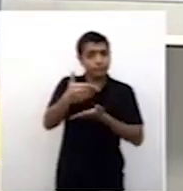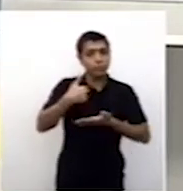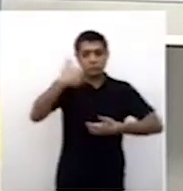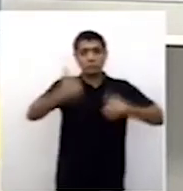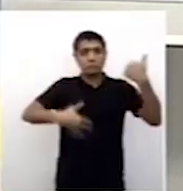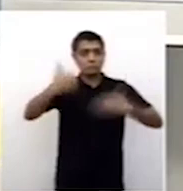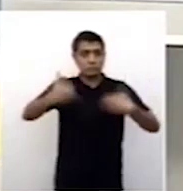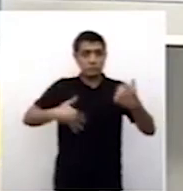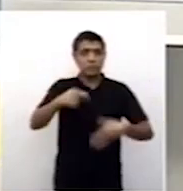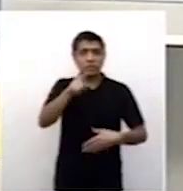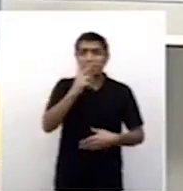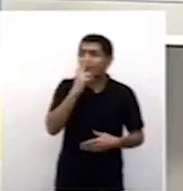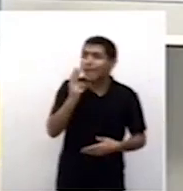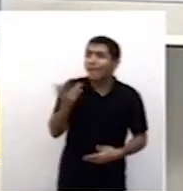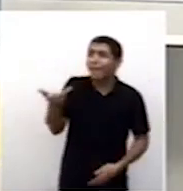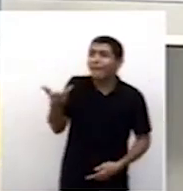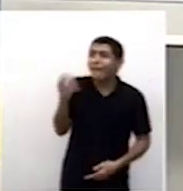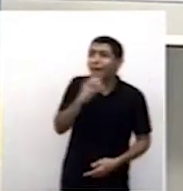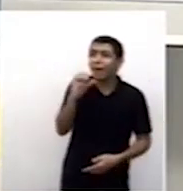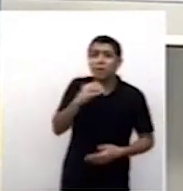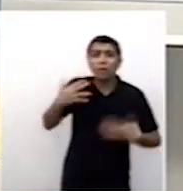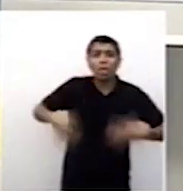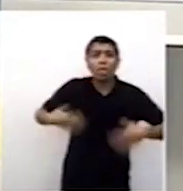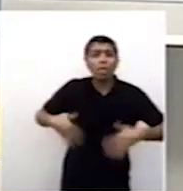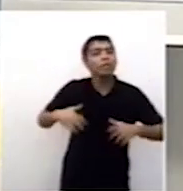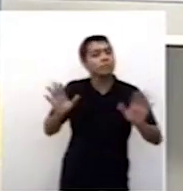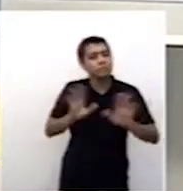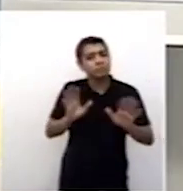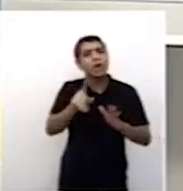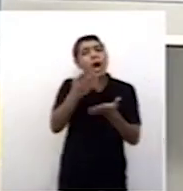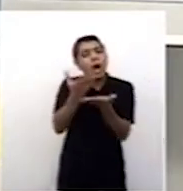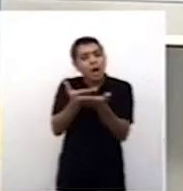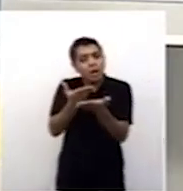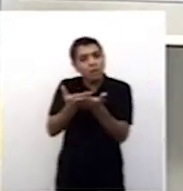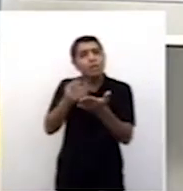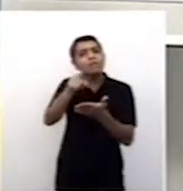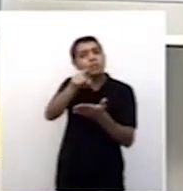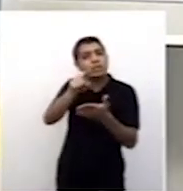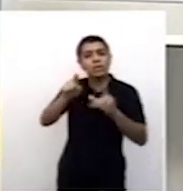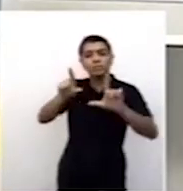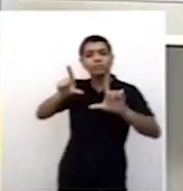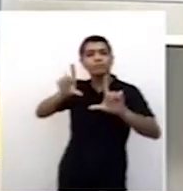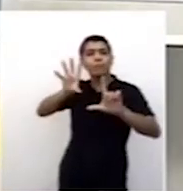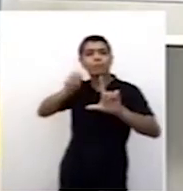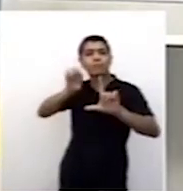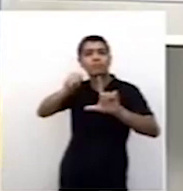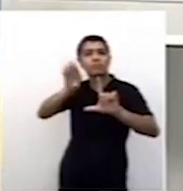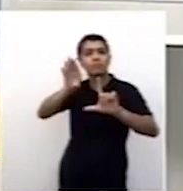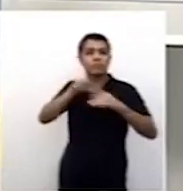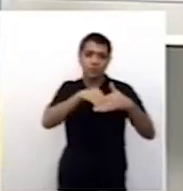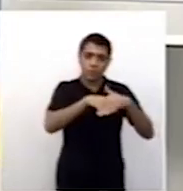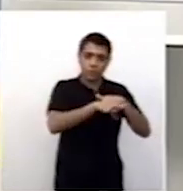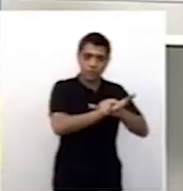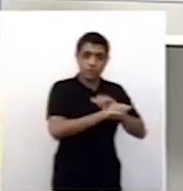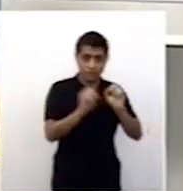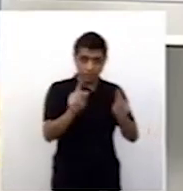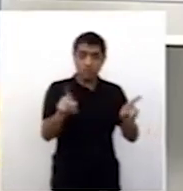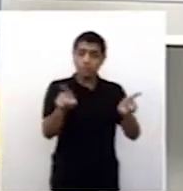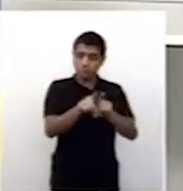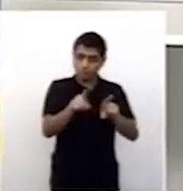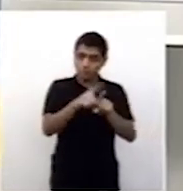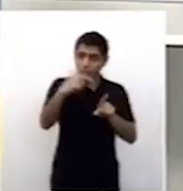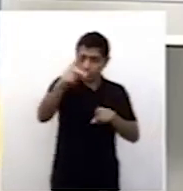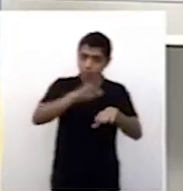muito, tire print da sua tela e após a aula você dê uma organizada. Faça os seus registros, ok? Então, vamos lá.